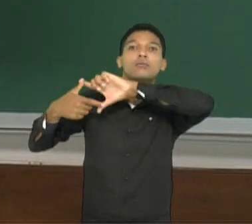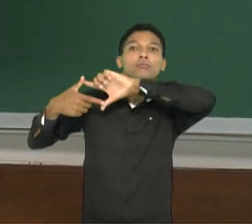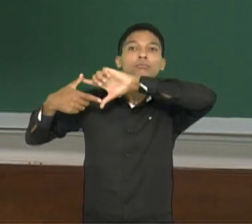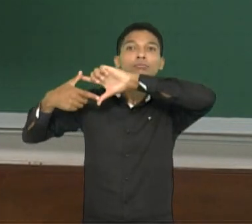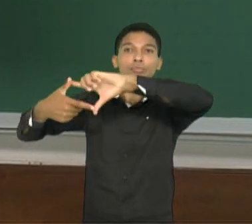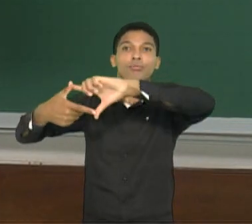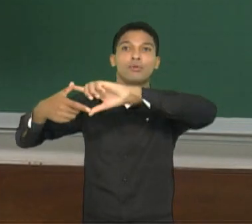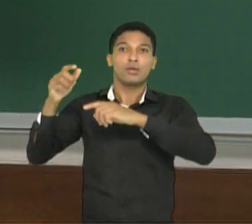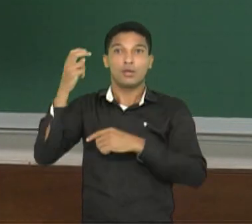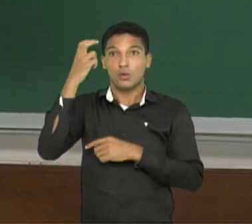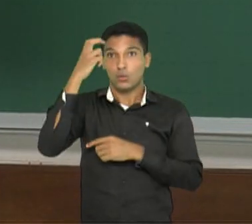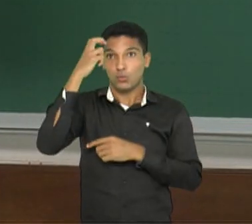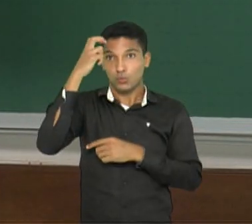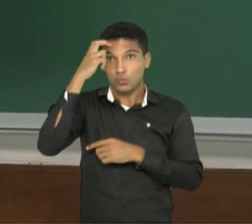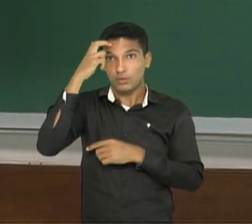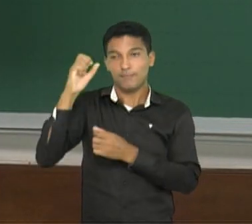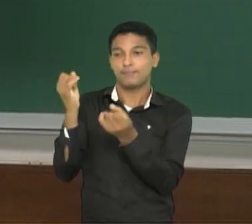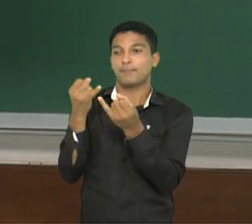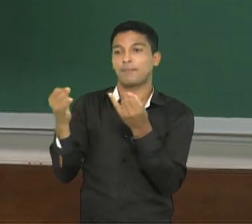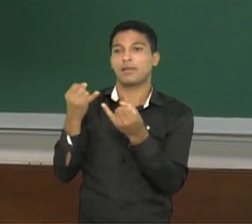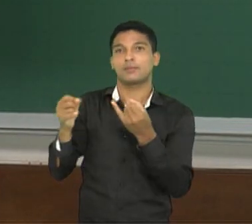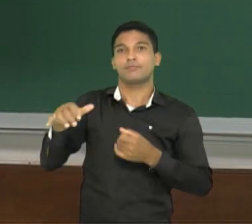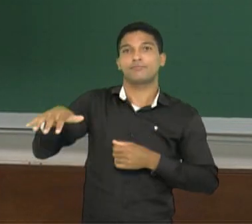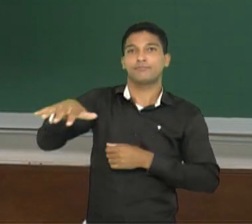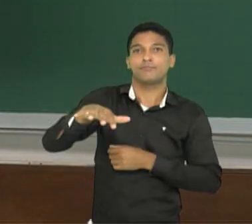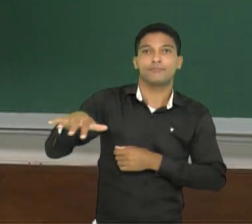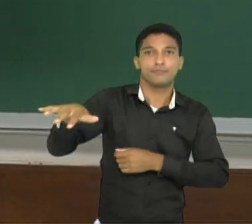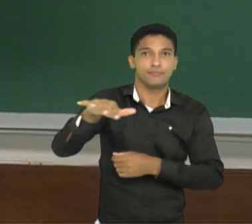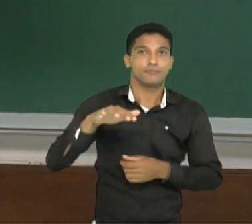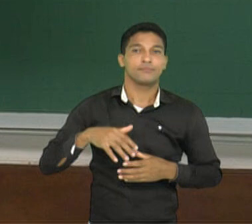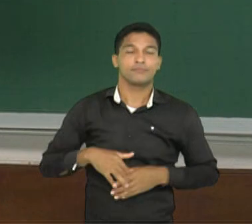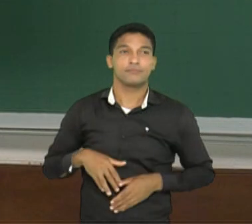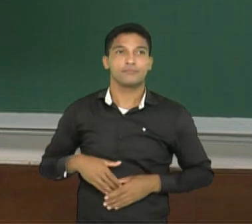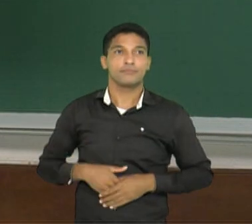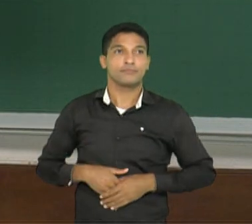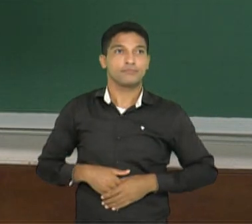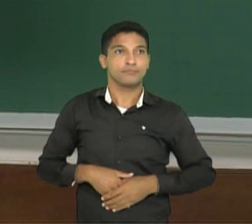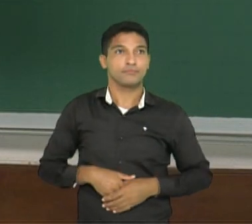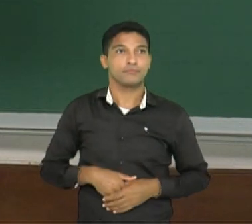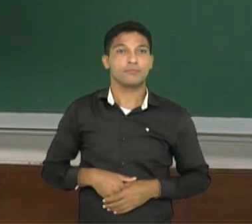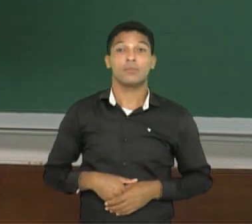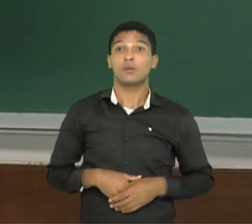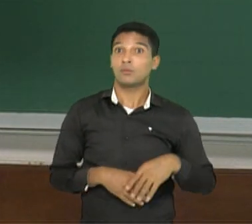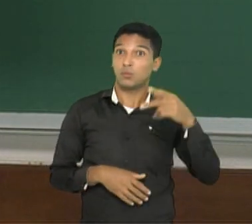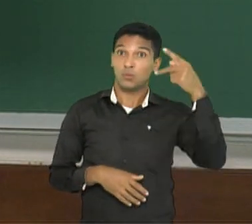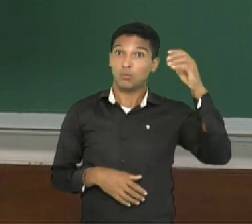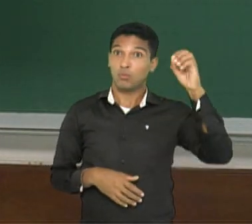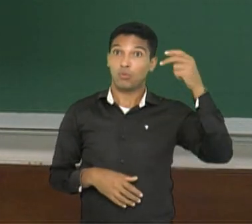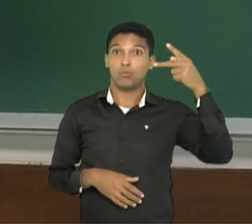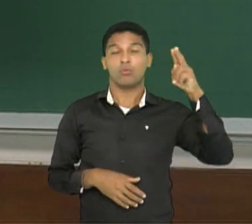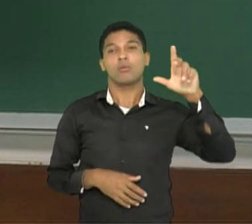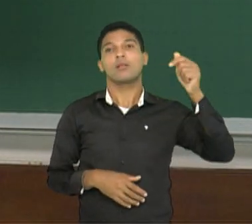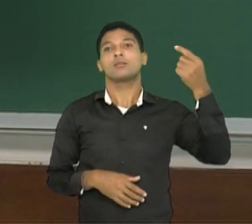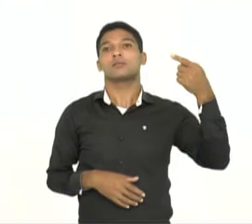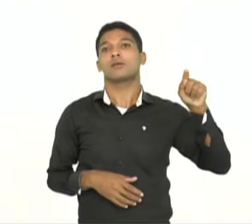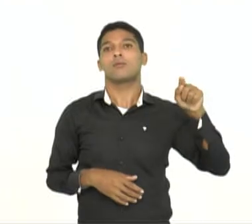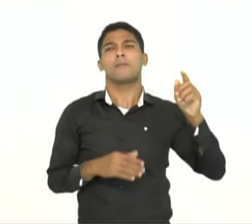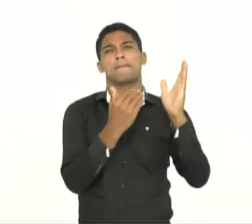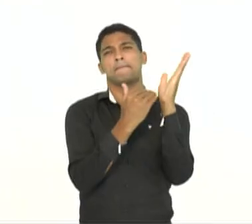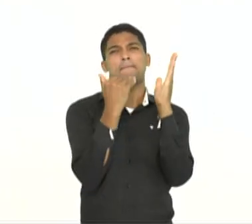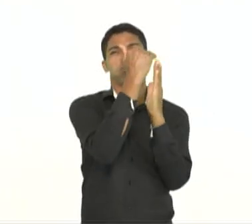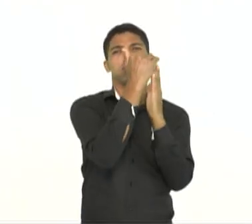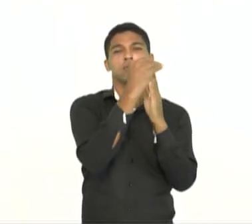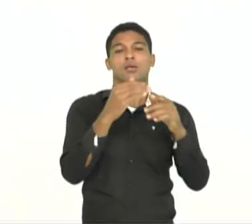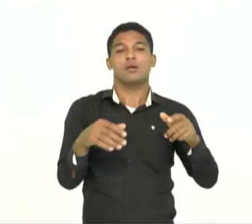são semelhantes. Outros conceitos, população absoluta, que nós também falamos, é o total de habitantes